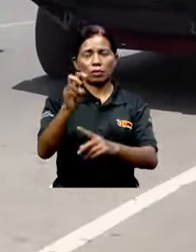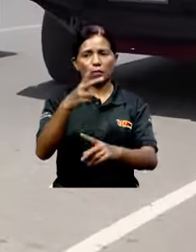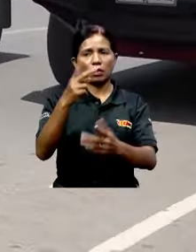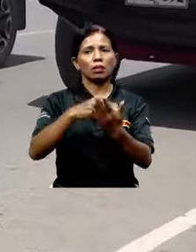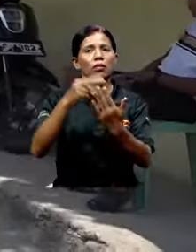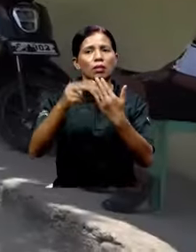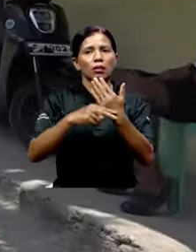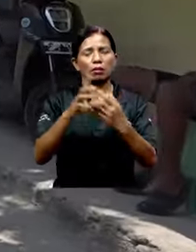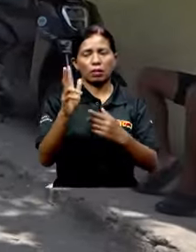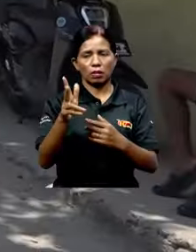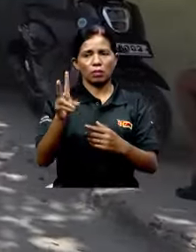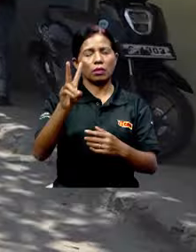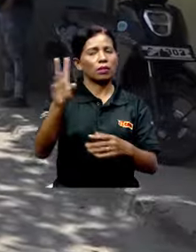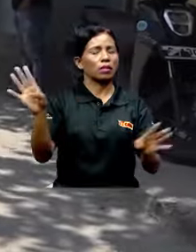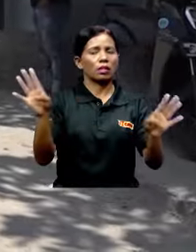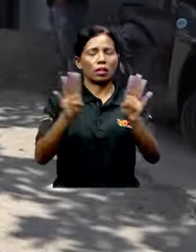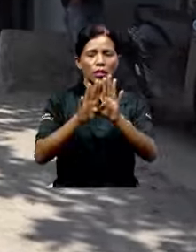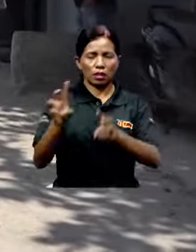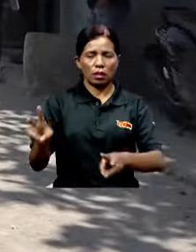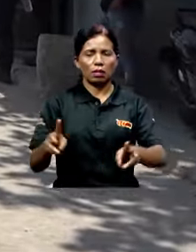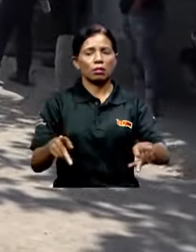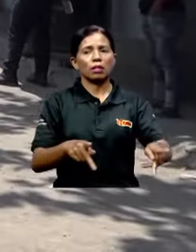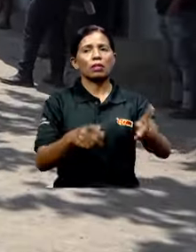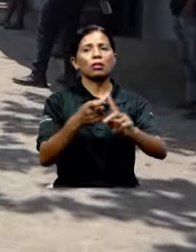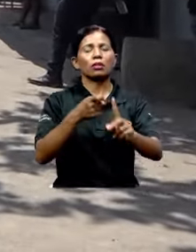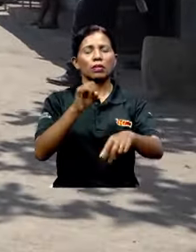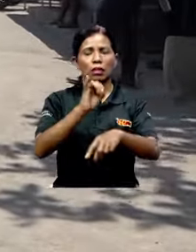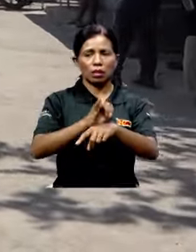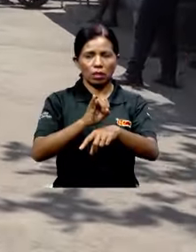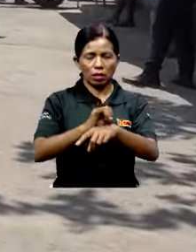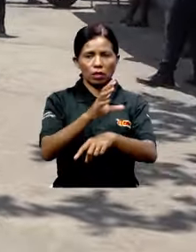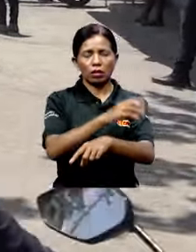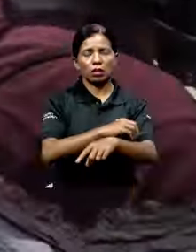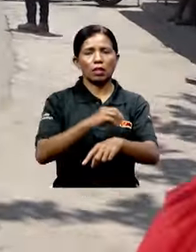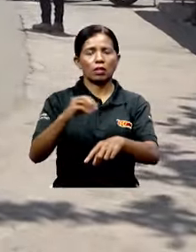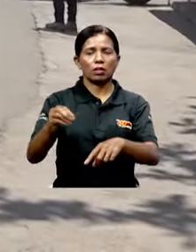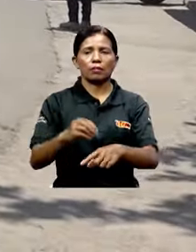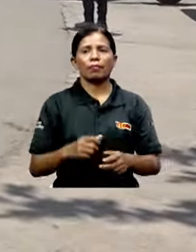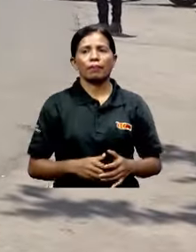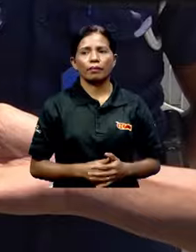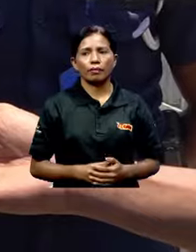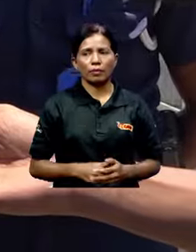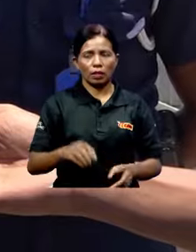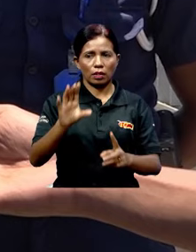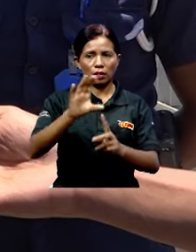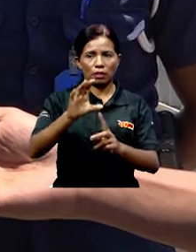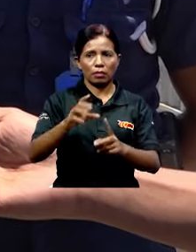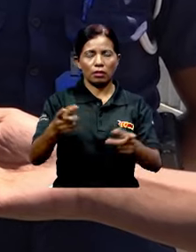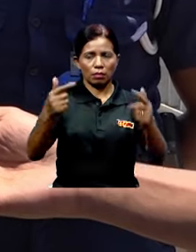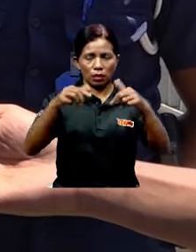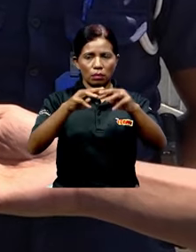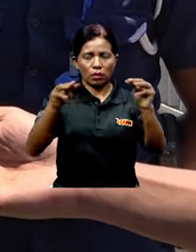tolu resen rua, no se takadalan público, a husi igreja Motael, to cemitério Santa Cruz. Comando geral do Miami Município